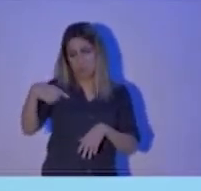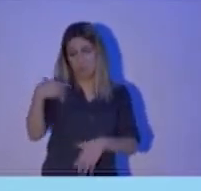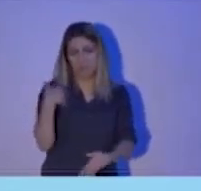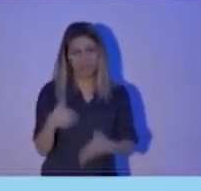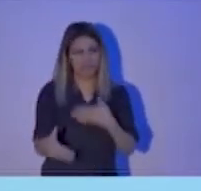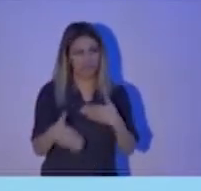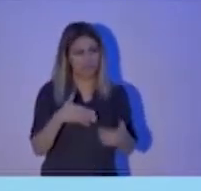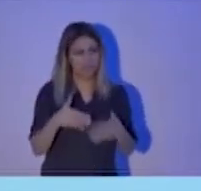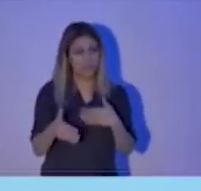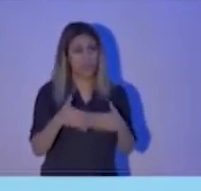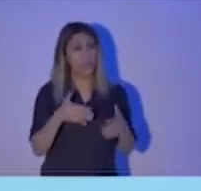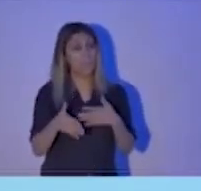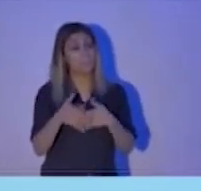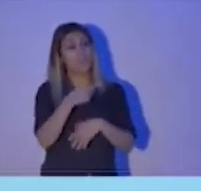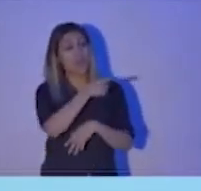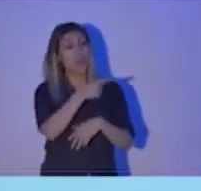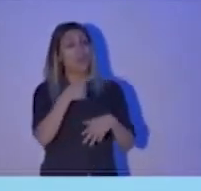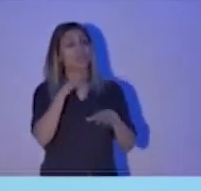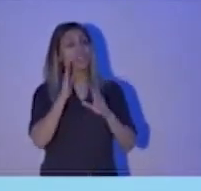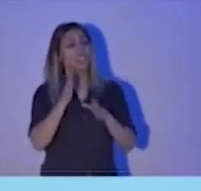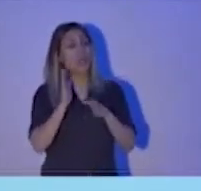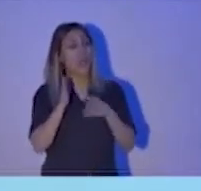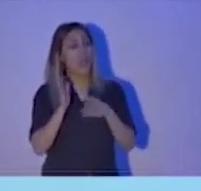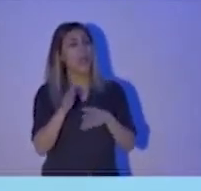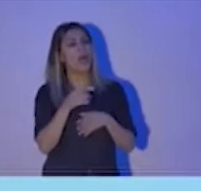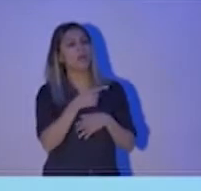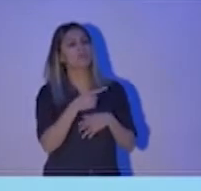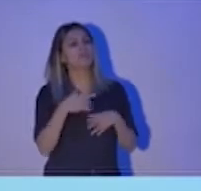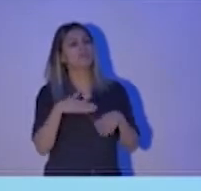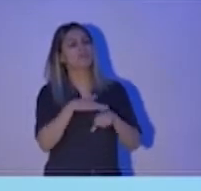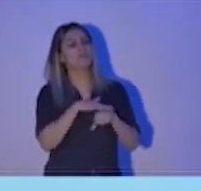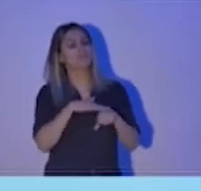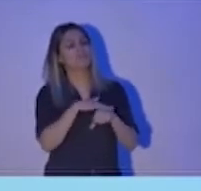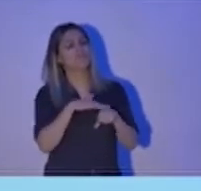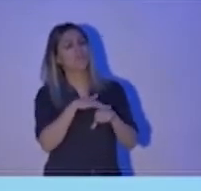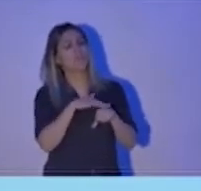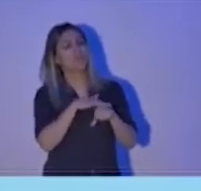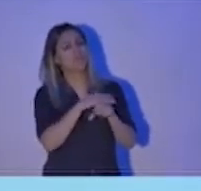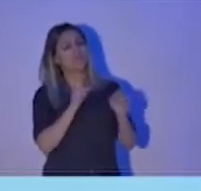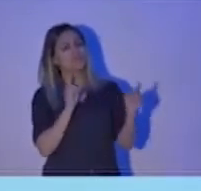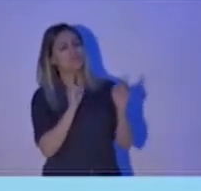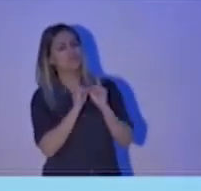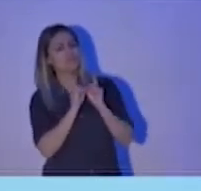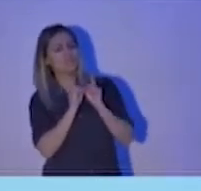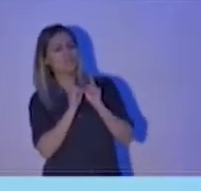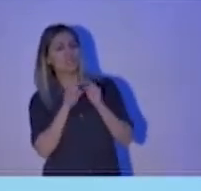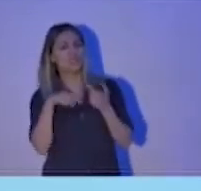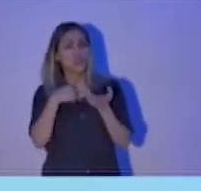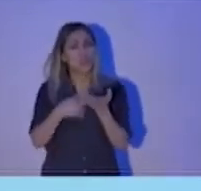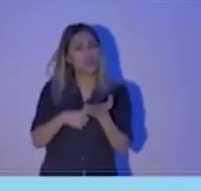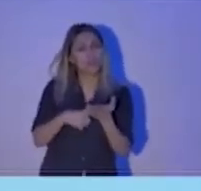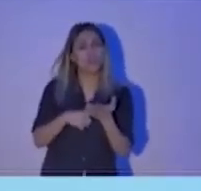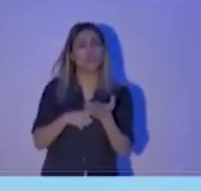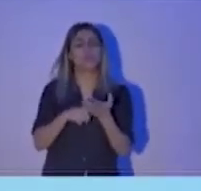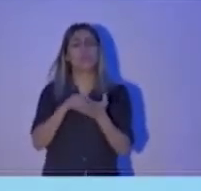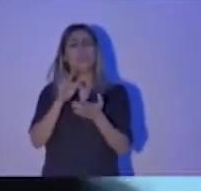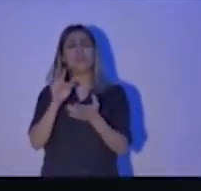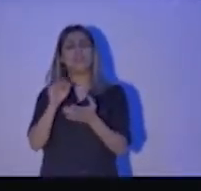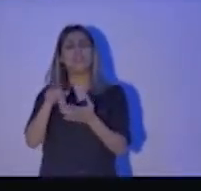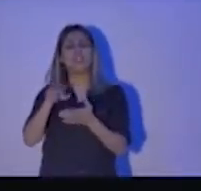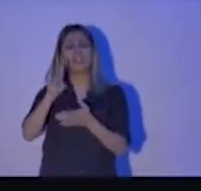de uma reunião conosco, duas horas depois ele ligou, acertando e agendando para a gente fazer o trabalho com o FNDE. Então,